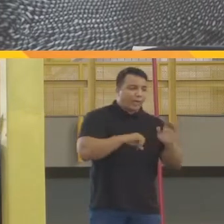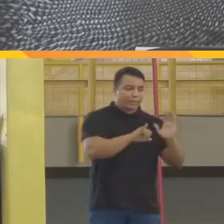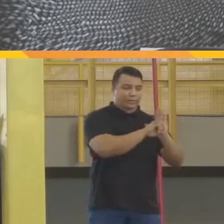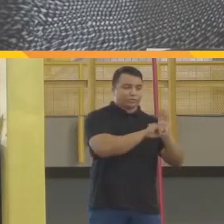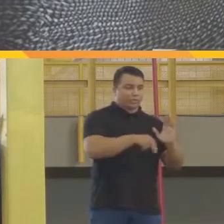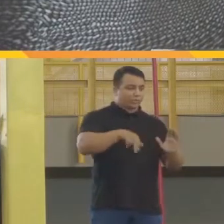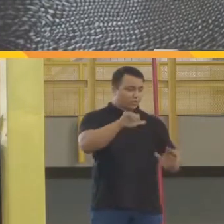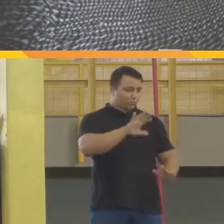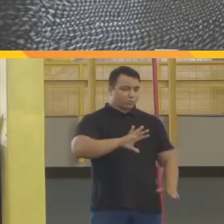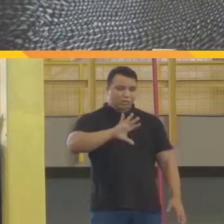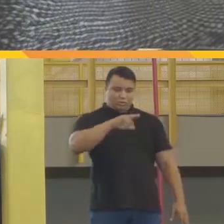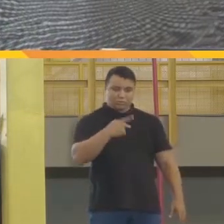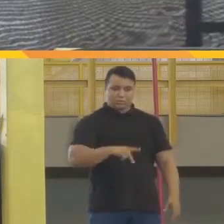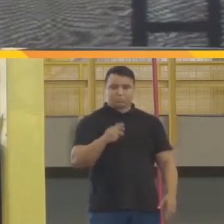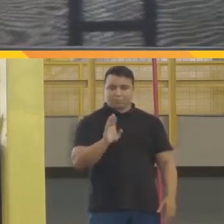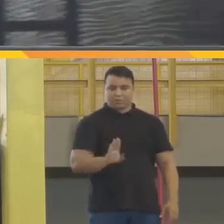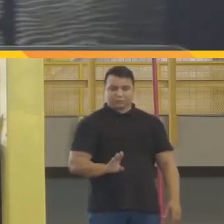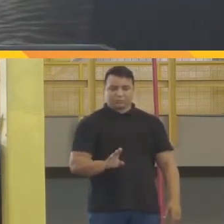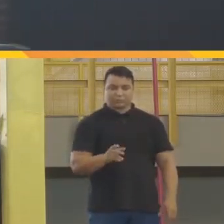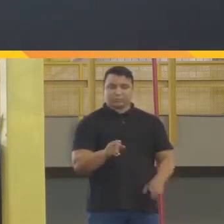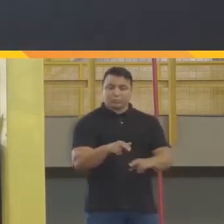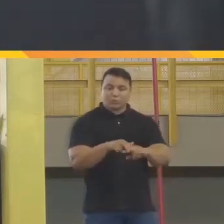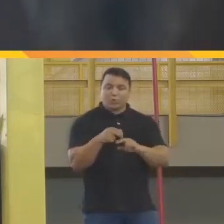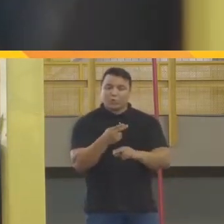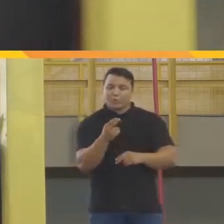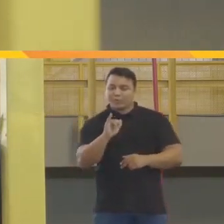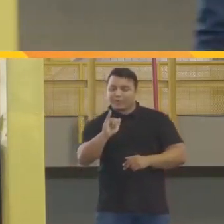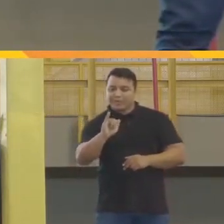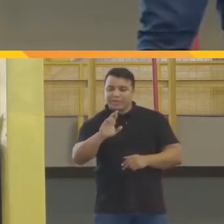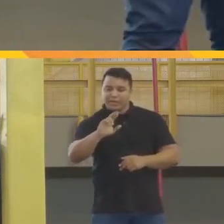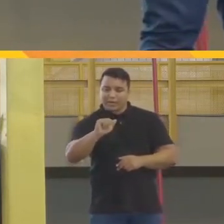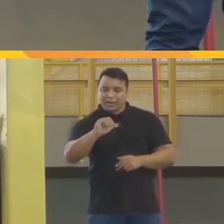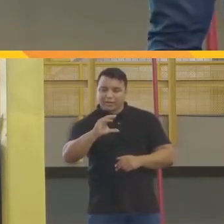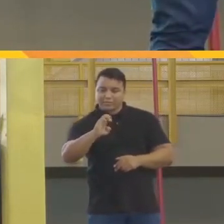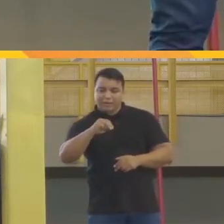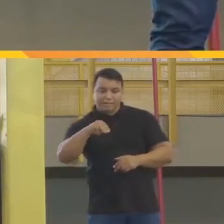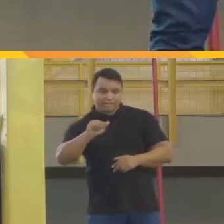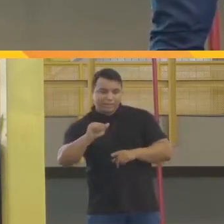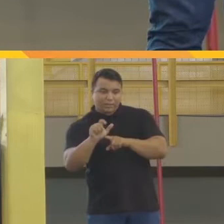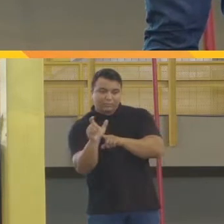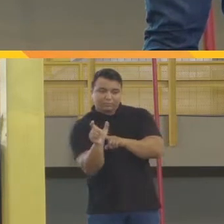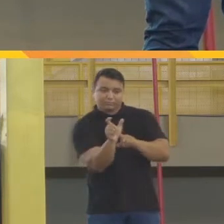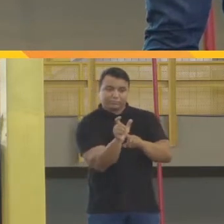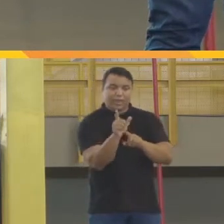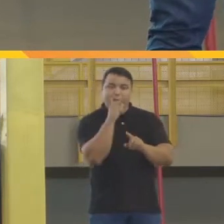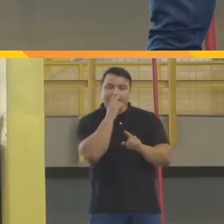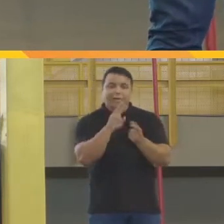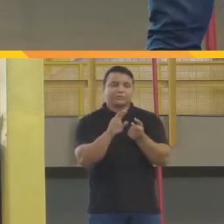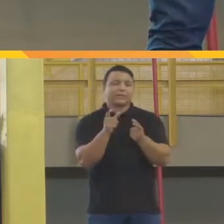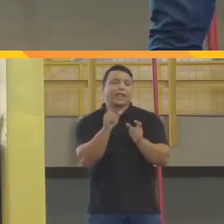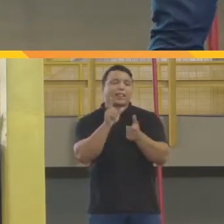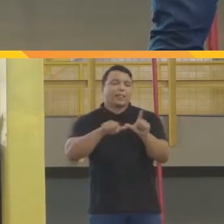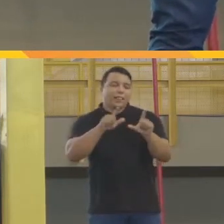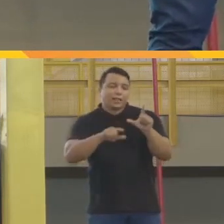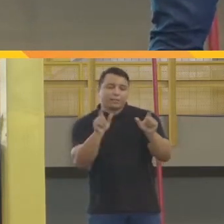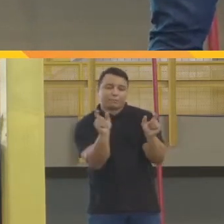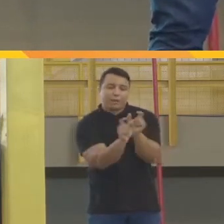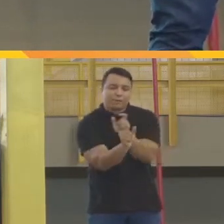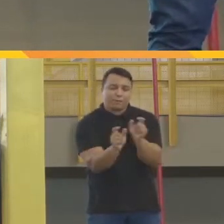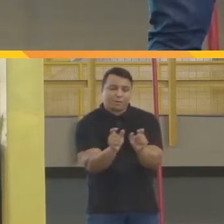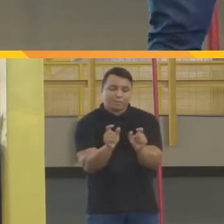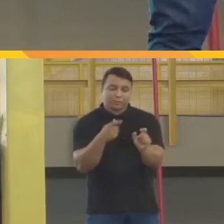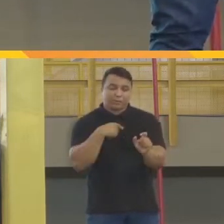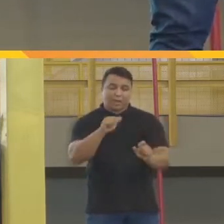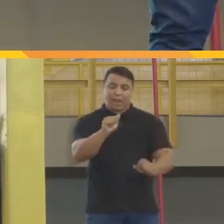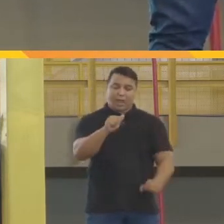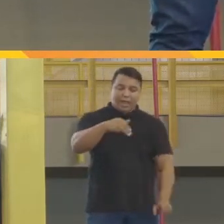favor? Sim, inclusive a palavra Iracema é um anagrama da palavra América. Se você inverter